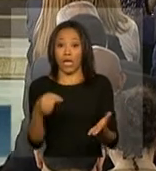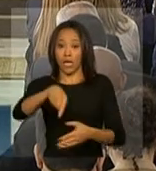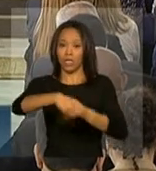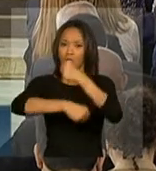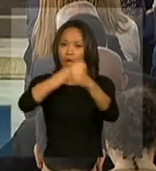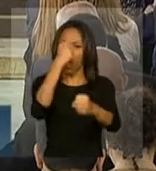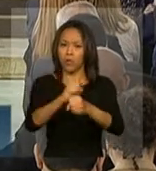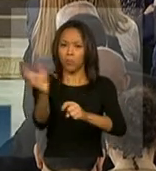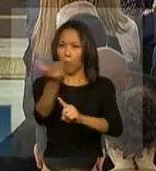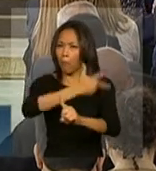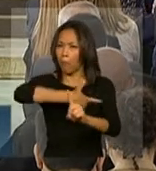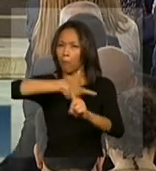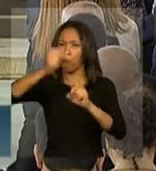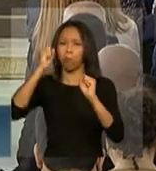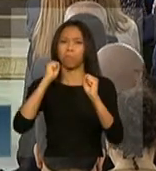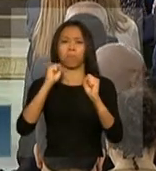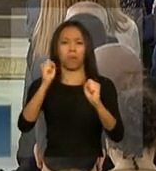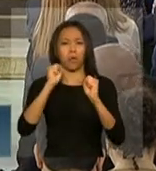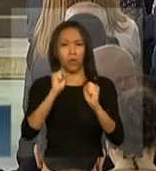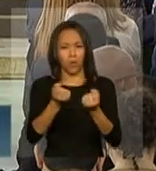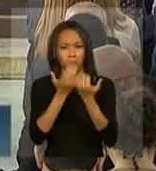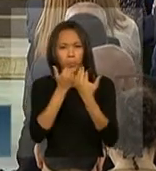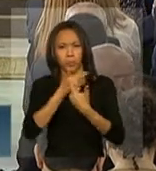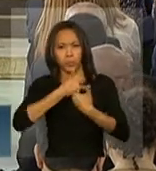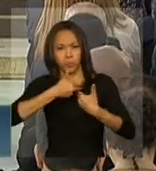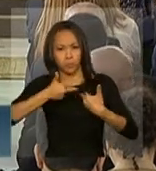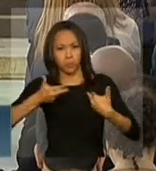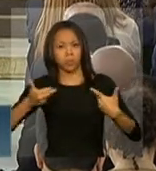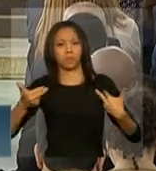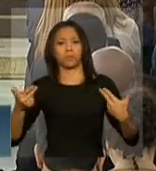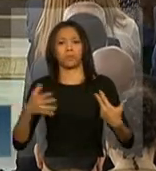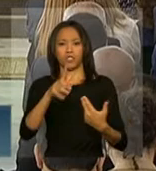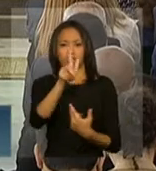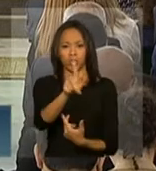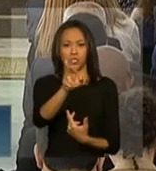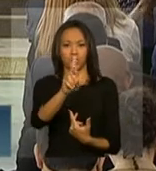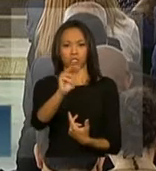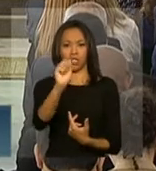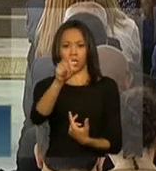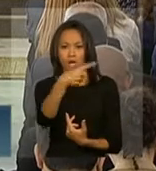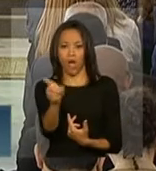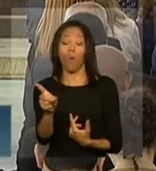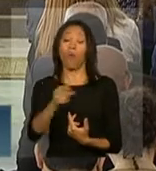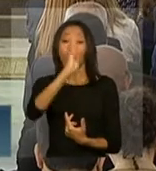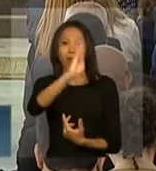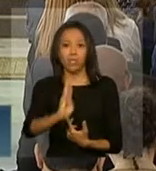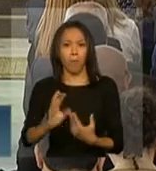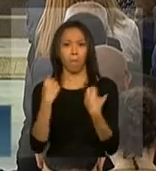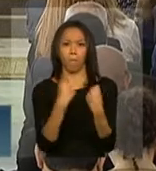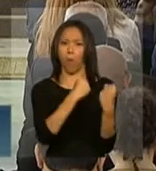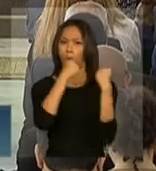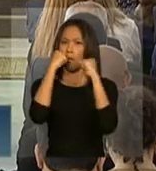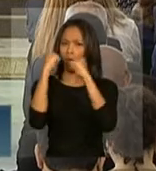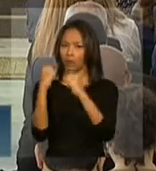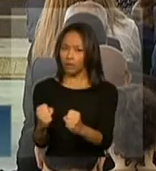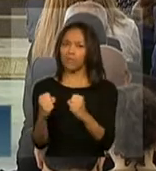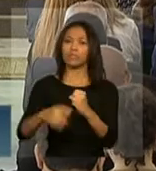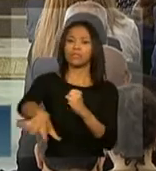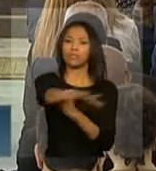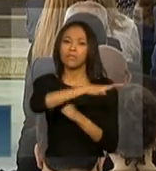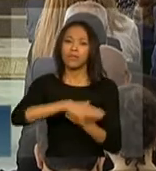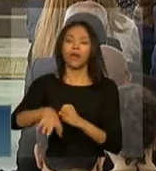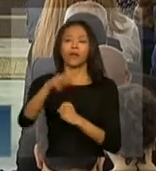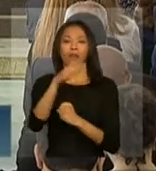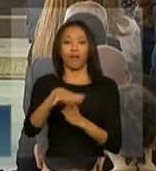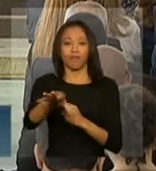recorde histórico de produção na nossa safra de grãos. O Brasil já é uma grande potência agrícola e será também uma grande potência